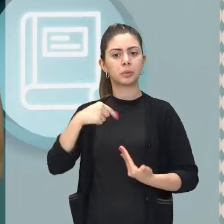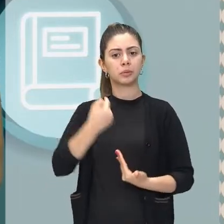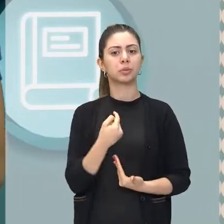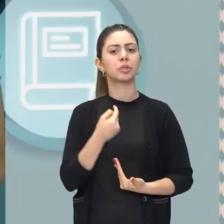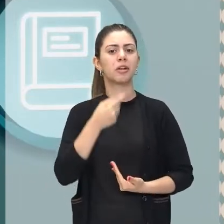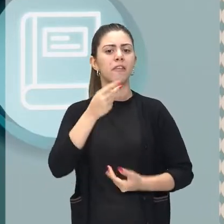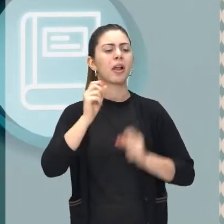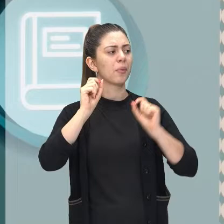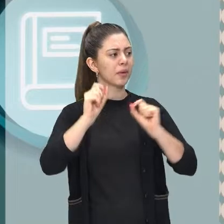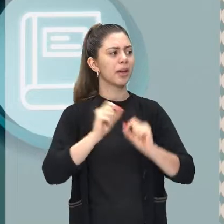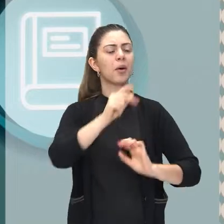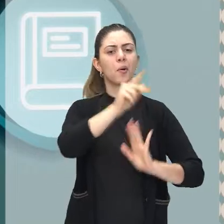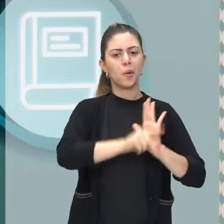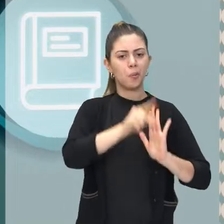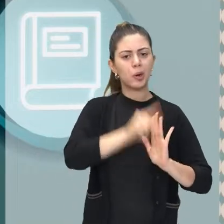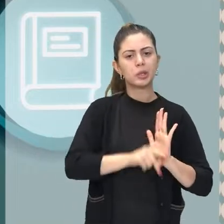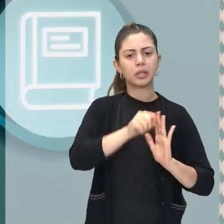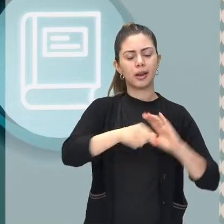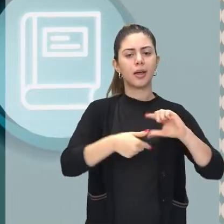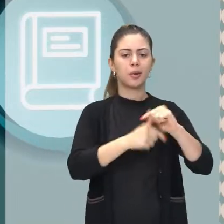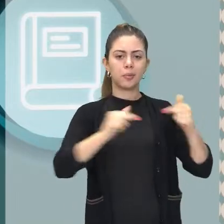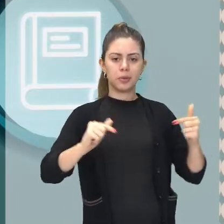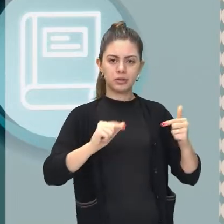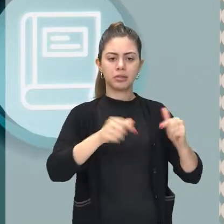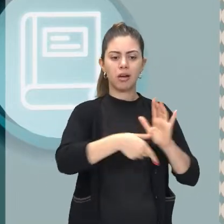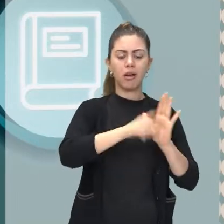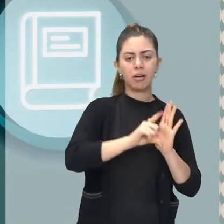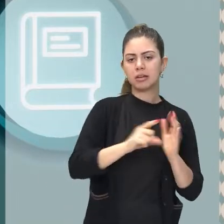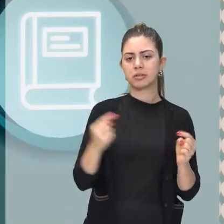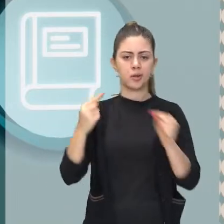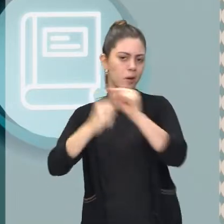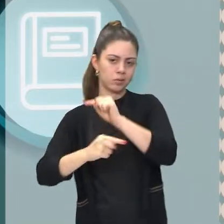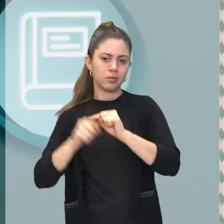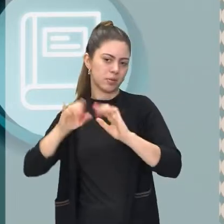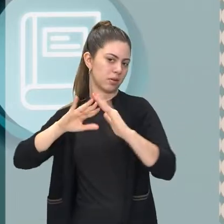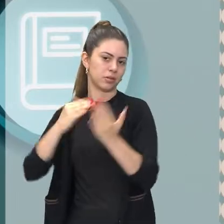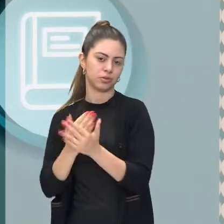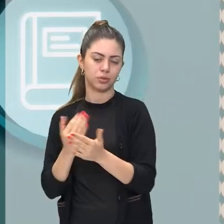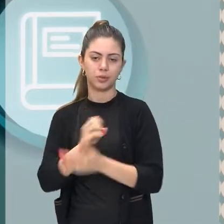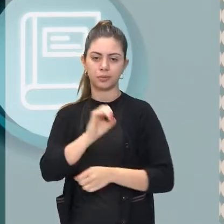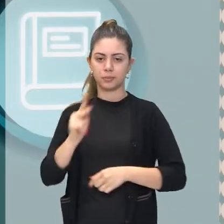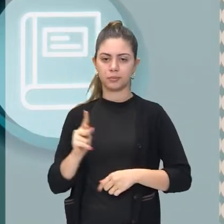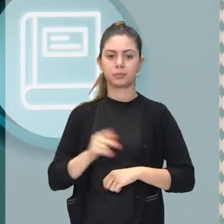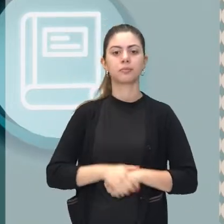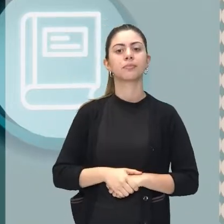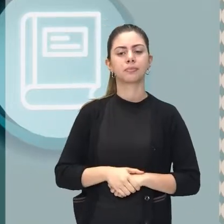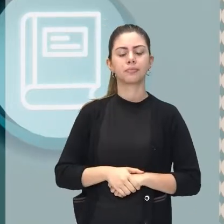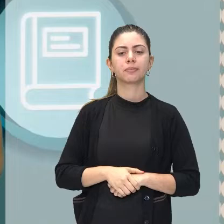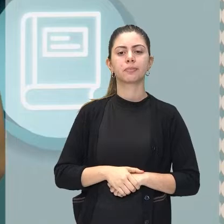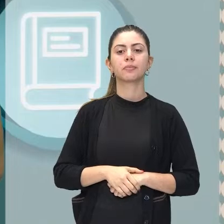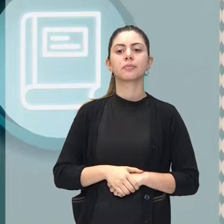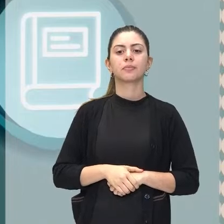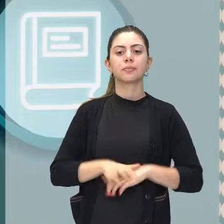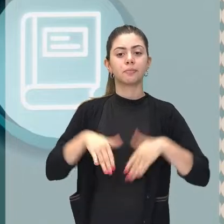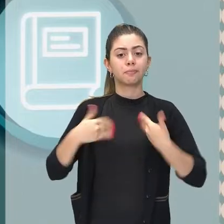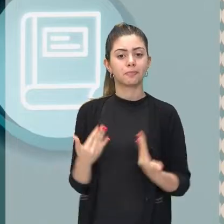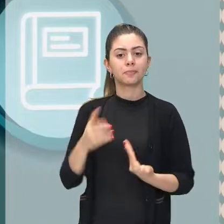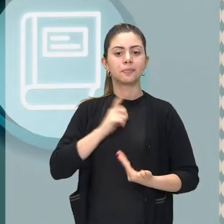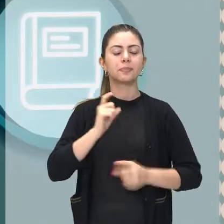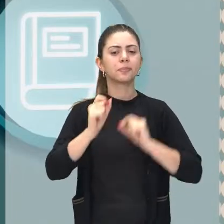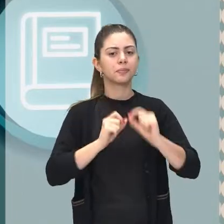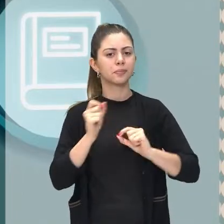que o pré-modernismo é uma escola. Não é, certo? E aí teve ali participação